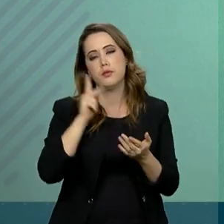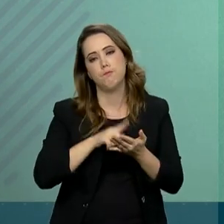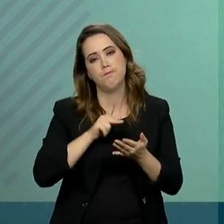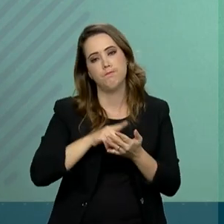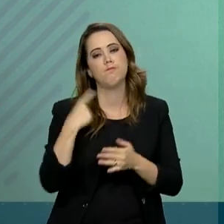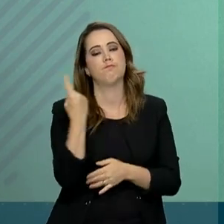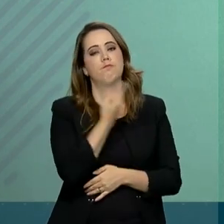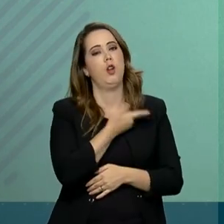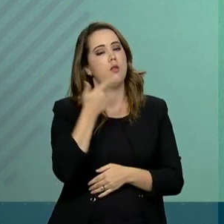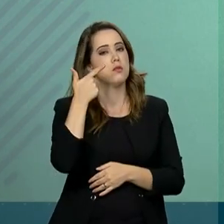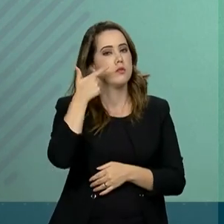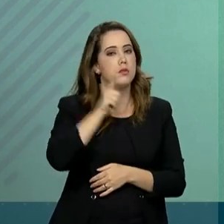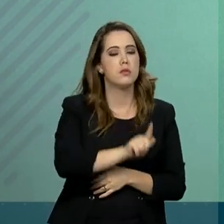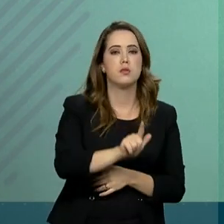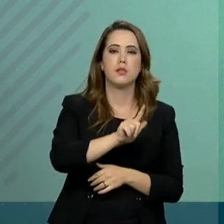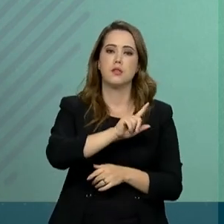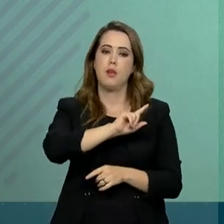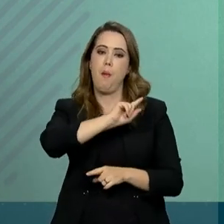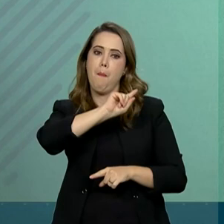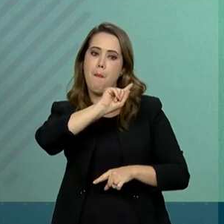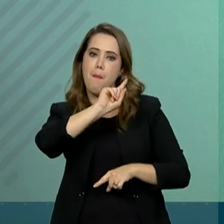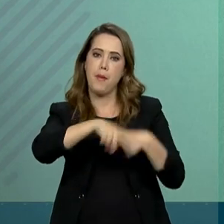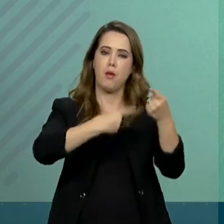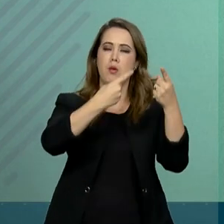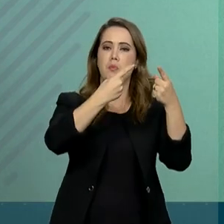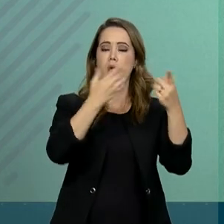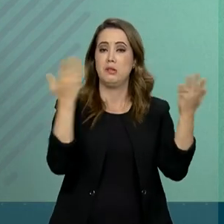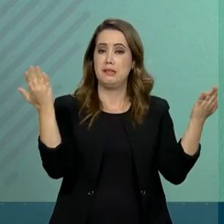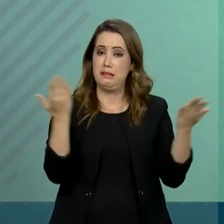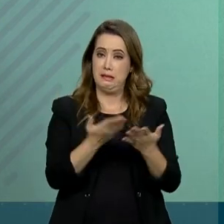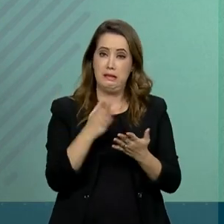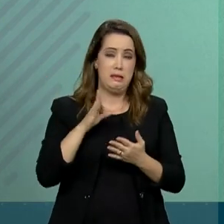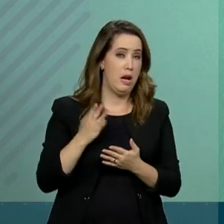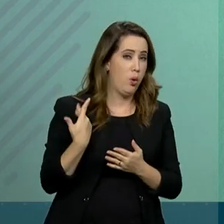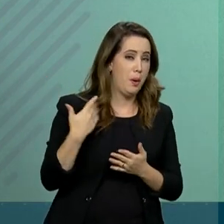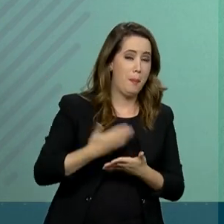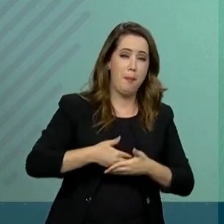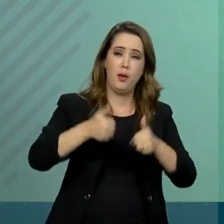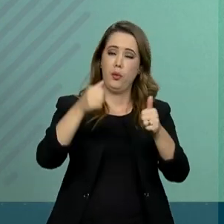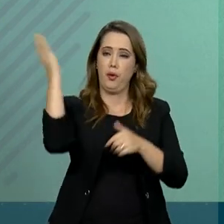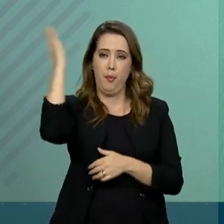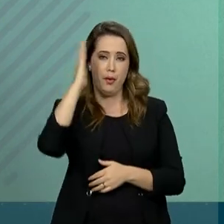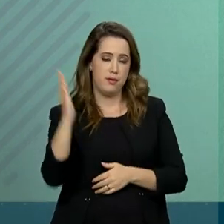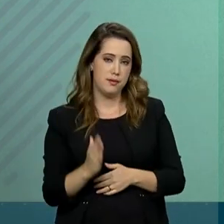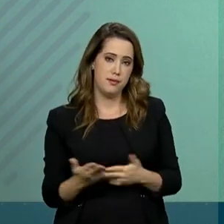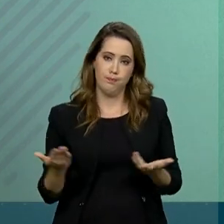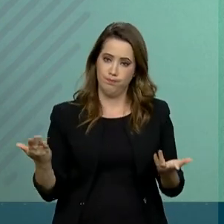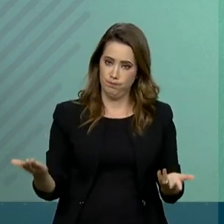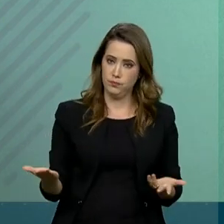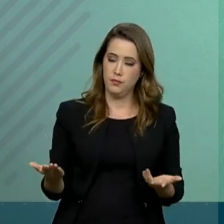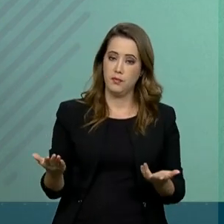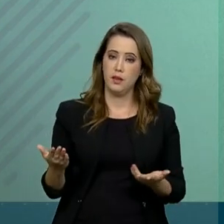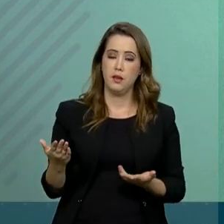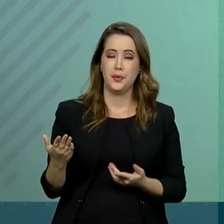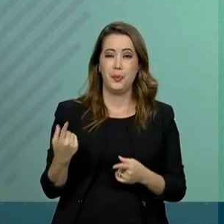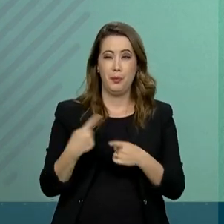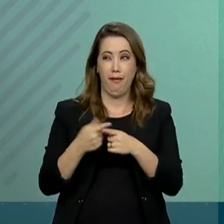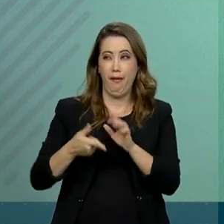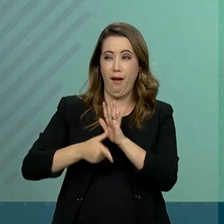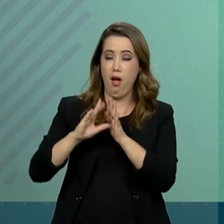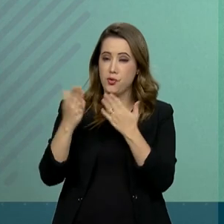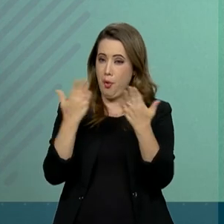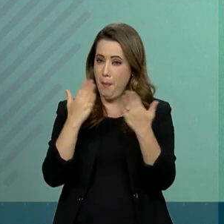tenhamos a possibilidade de inverter o bico do avião e apontarmos esse avião para cima naturalmente a co participação